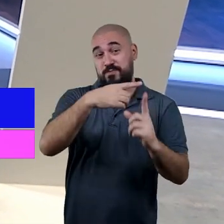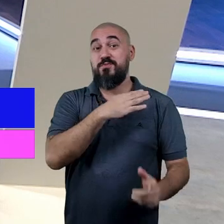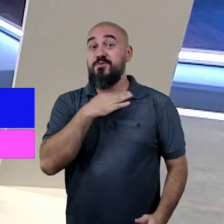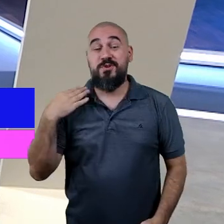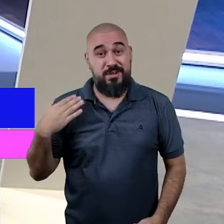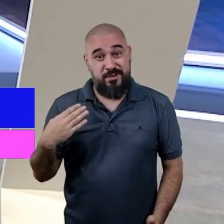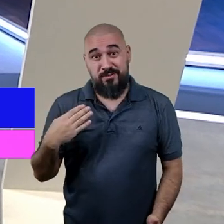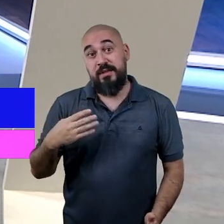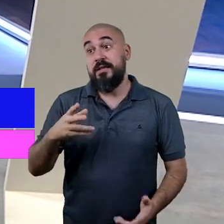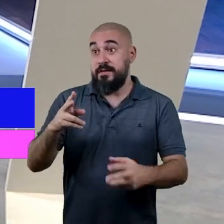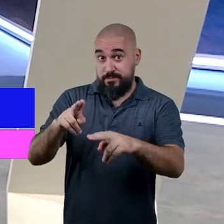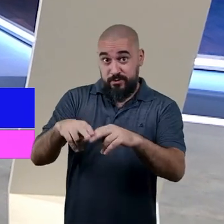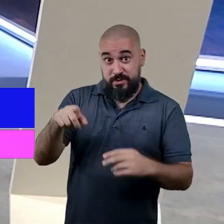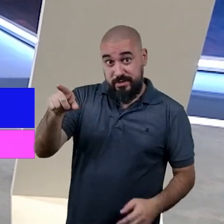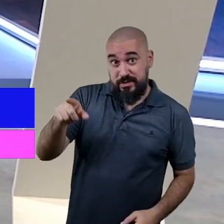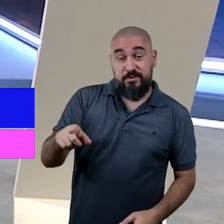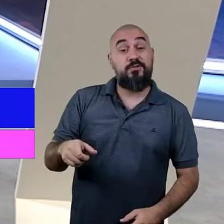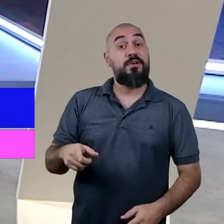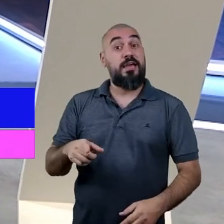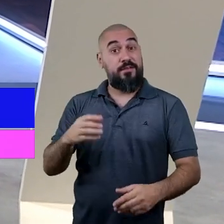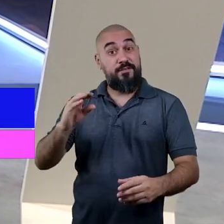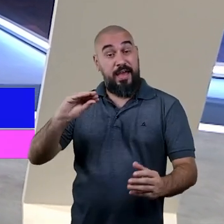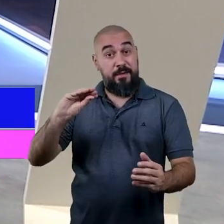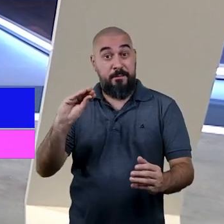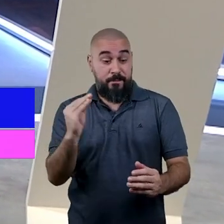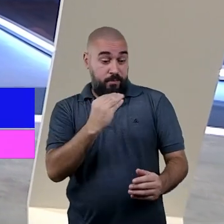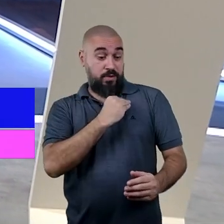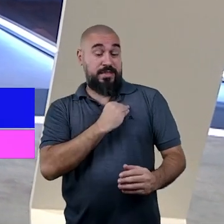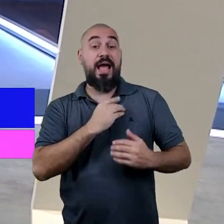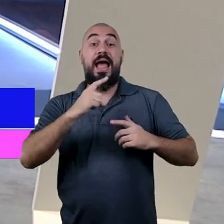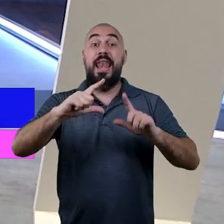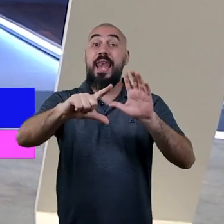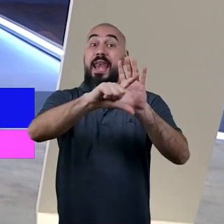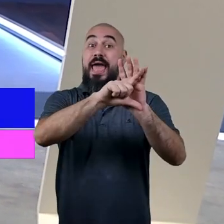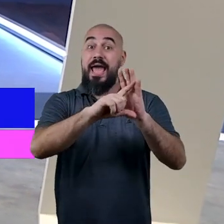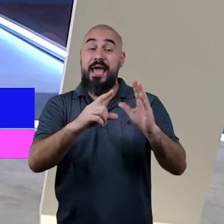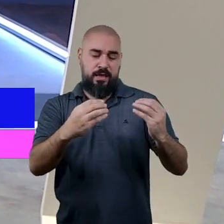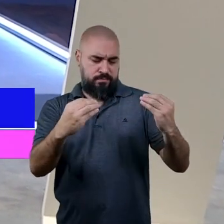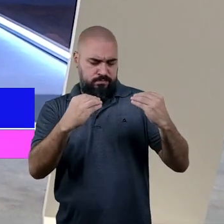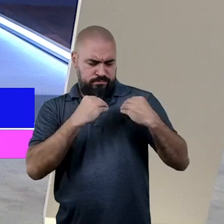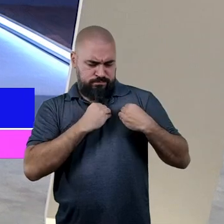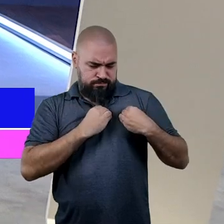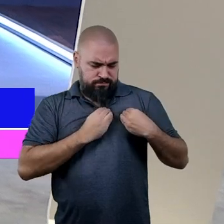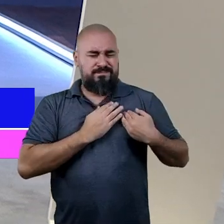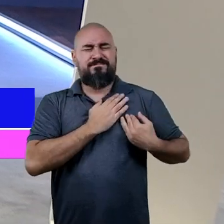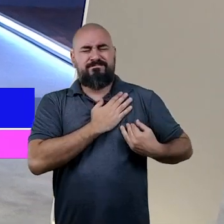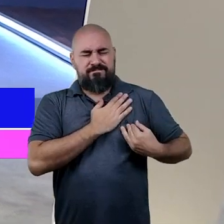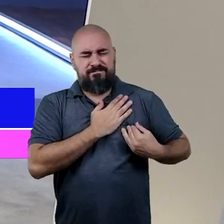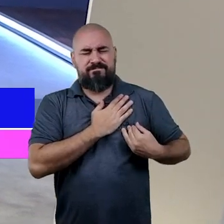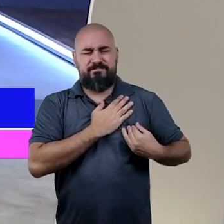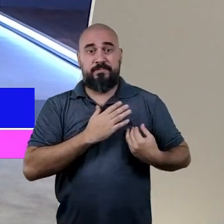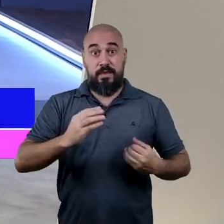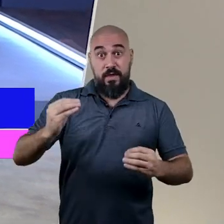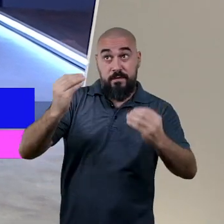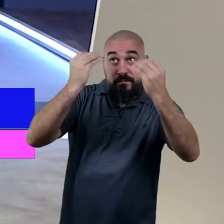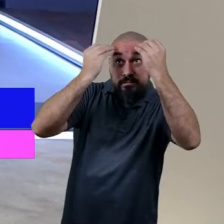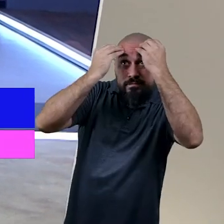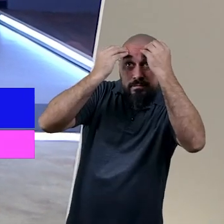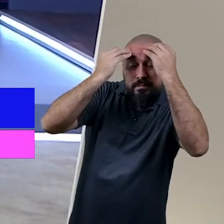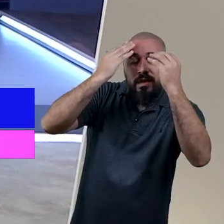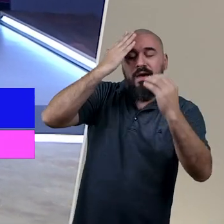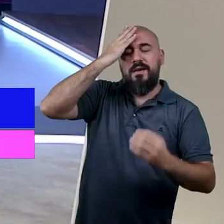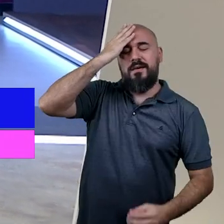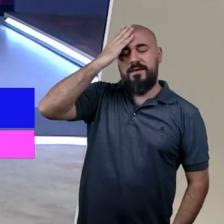vai imprimir as suas leis no meu coração. Então, Deus tem as suas leis, Deus tem as suas